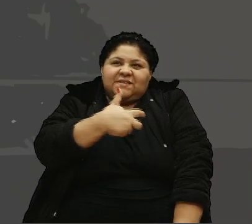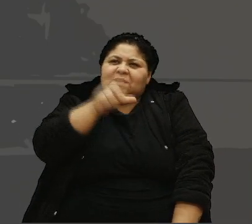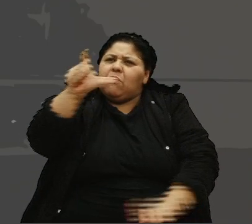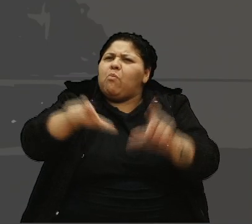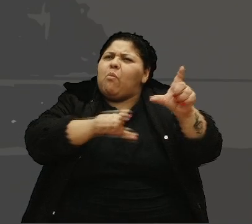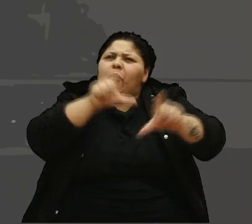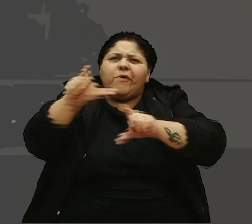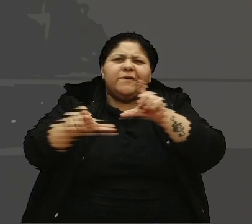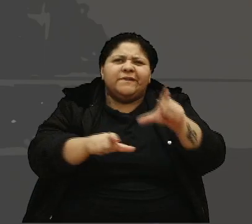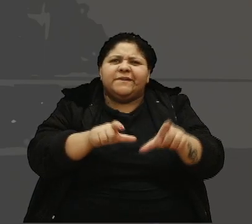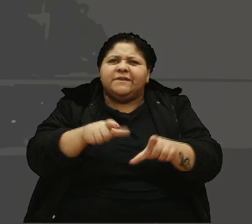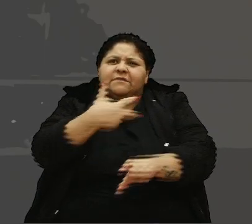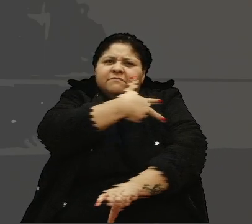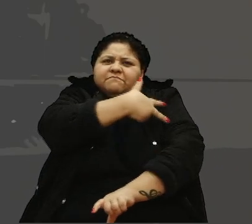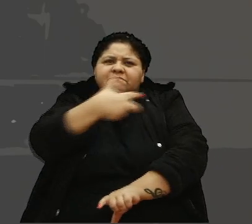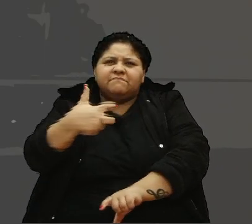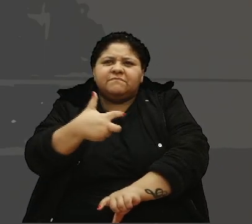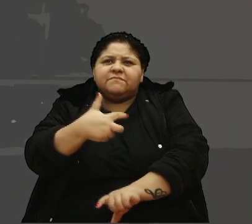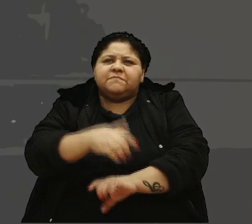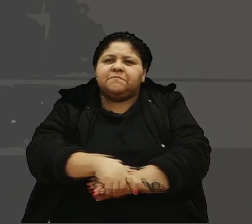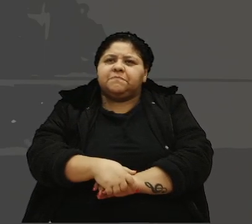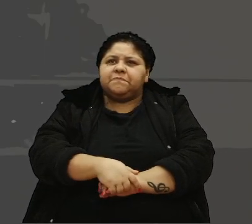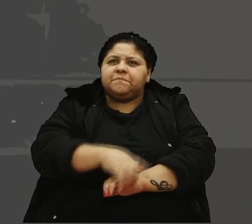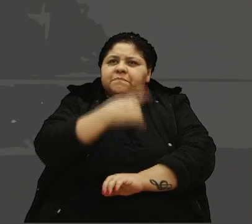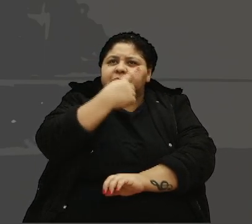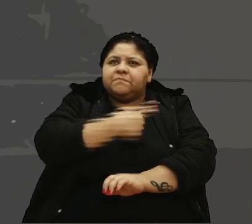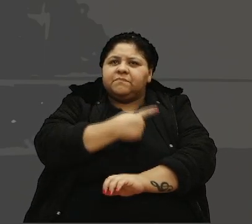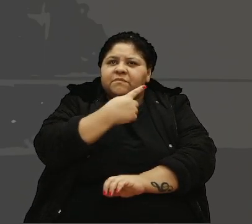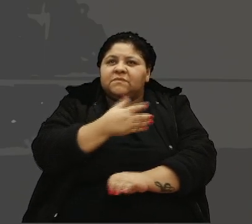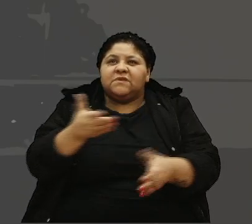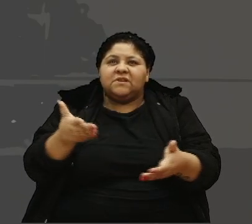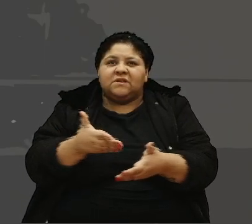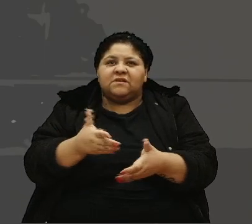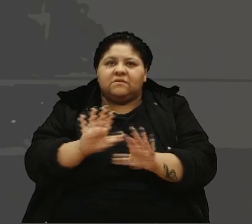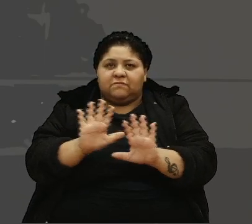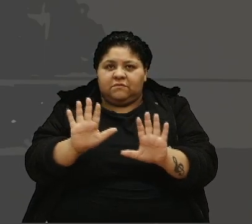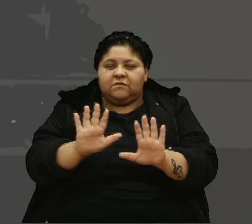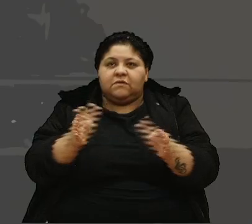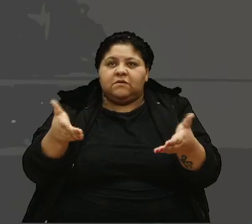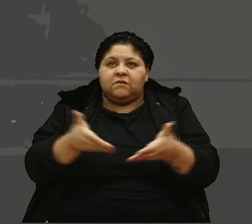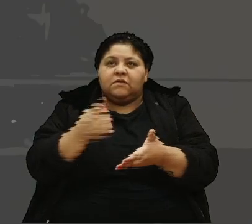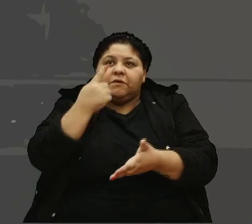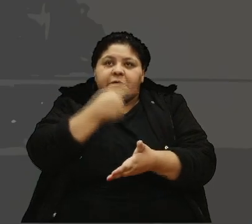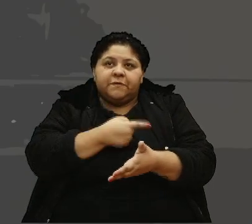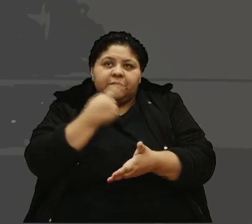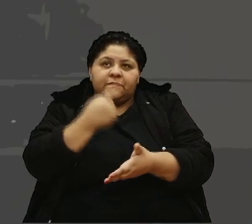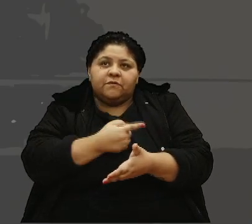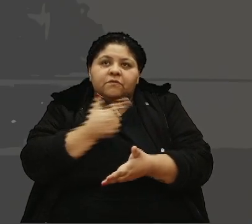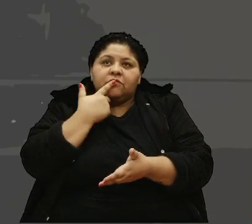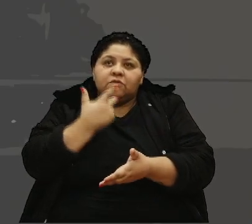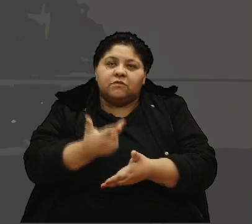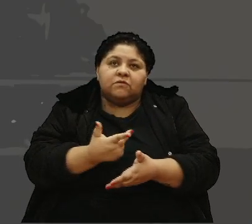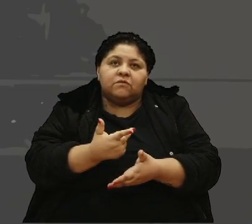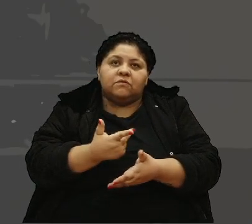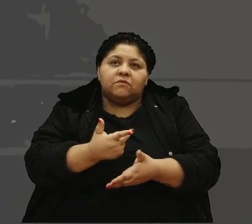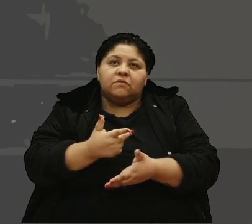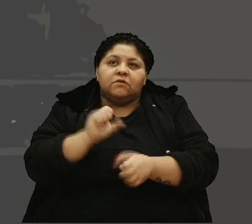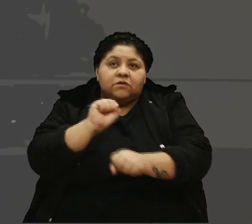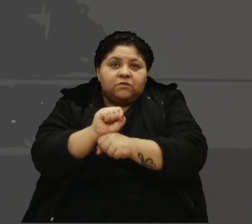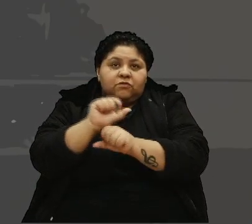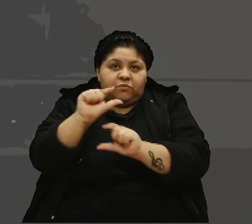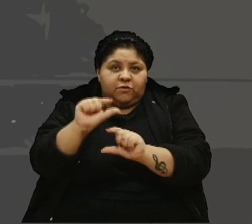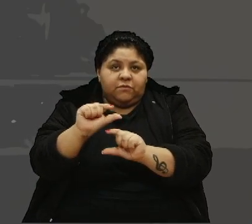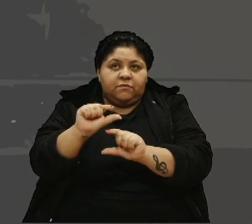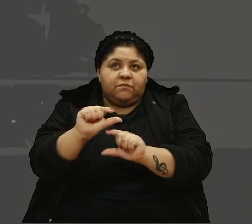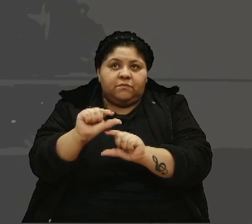daí, aparece na imagem. Aqui já é a segunda, mas tudo bem, já vamos para cá então. Falando nisso, só segura o vídeo só um